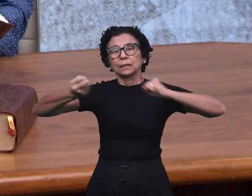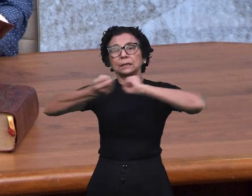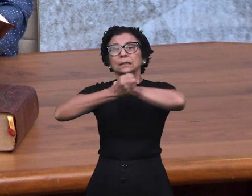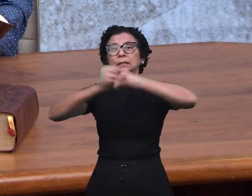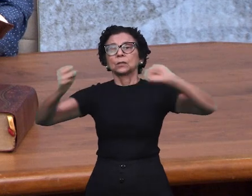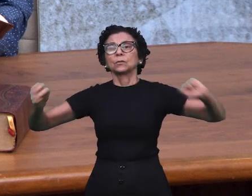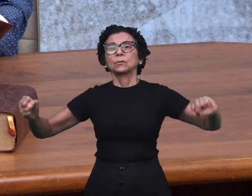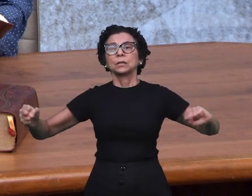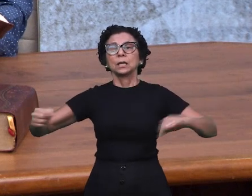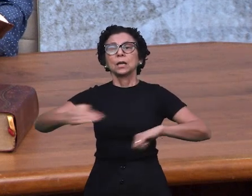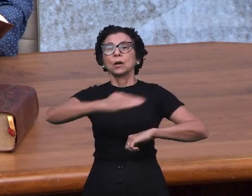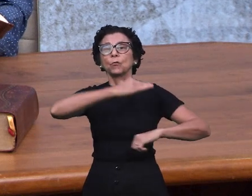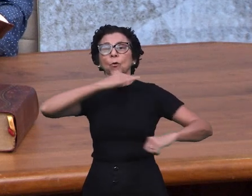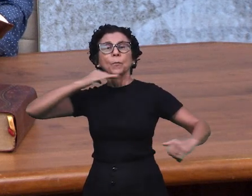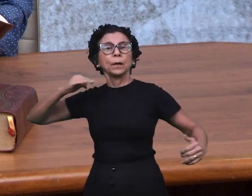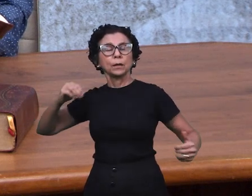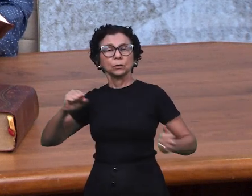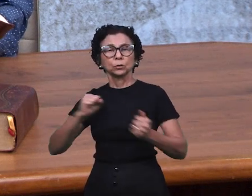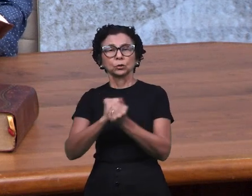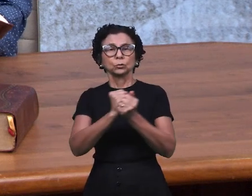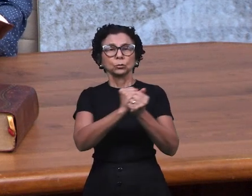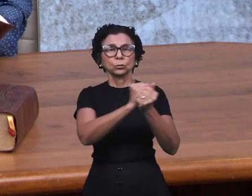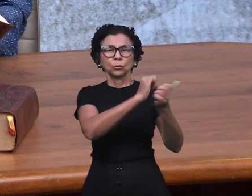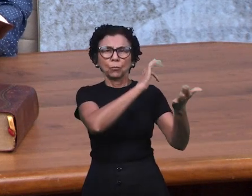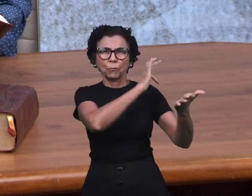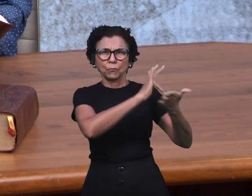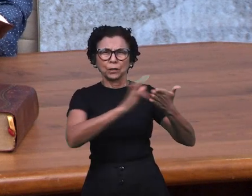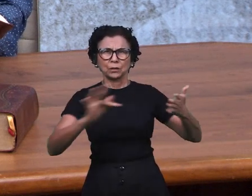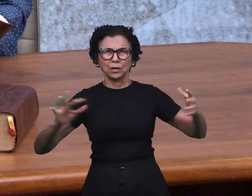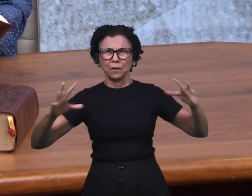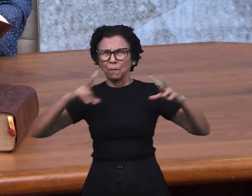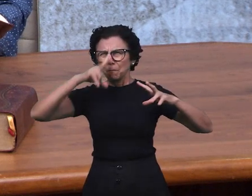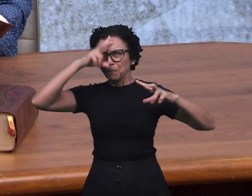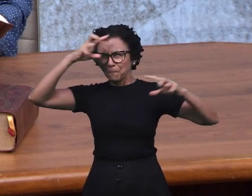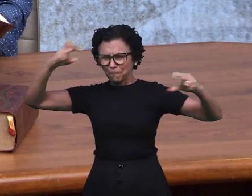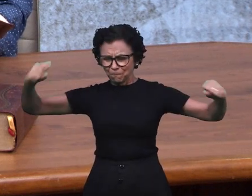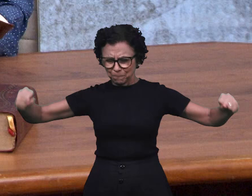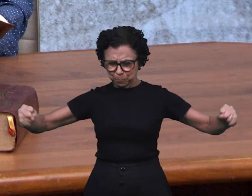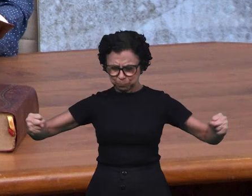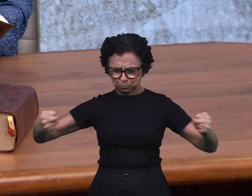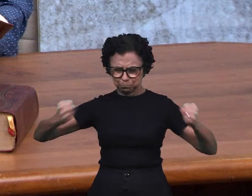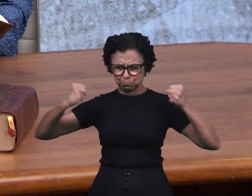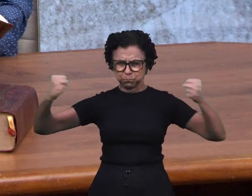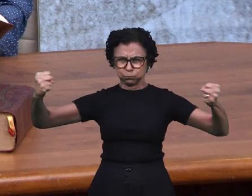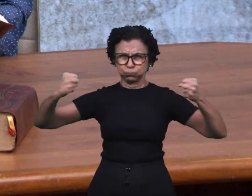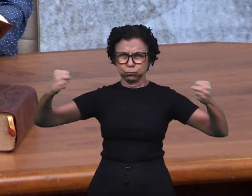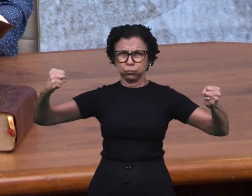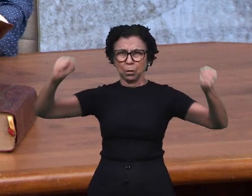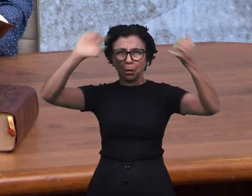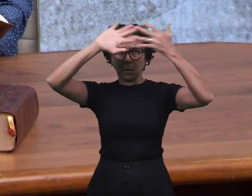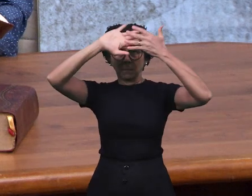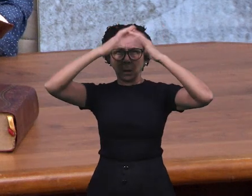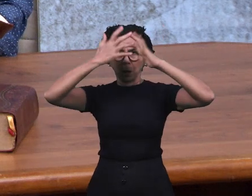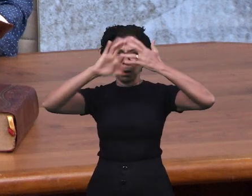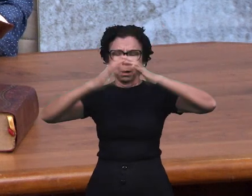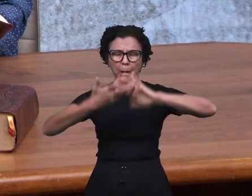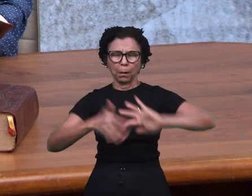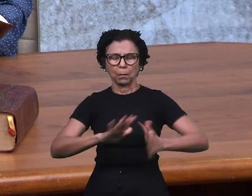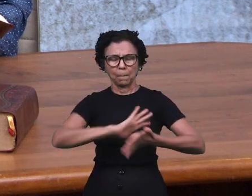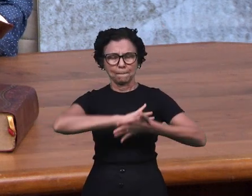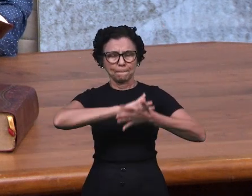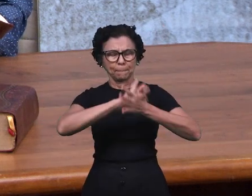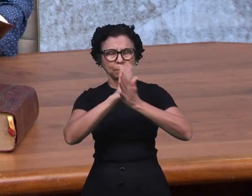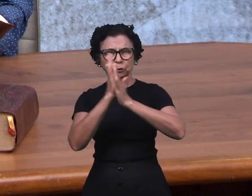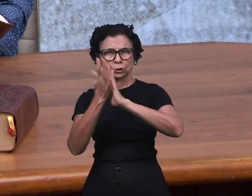Morra eu com os filisteus. E inclinou-se com força, e a casa caiu sobre os príncipes e